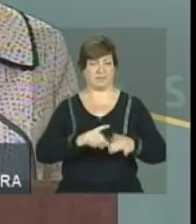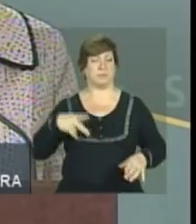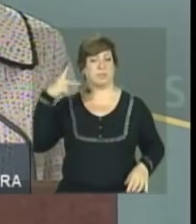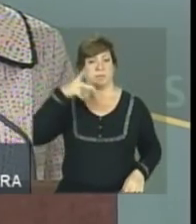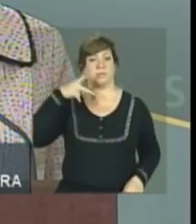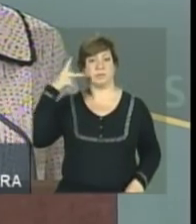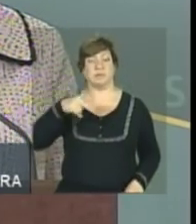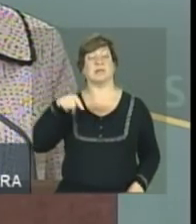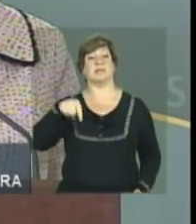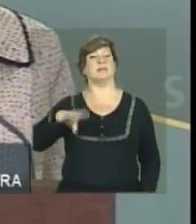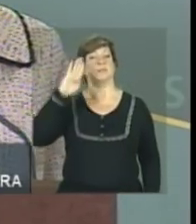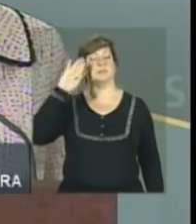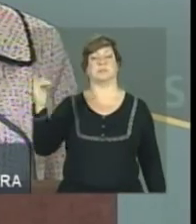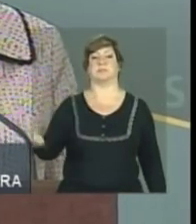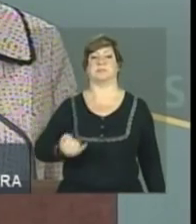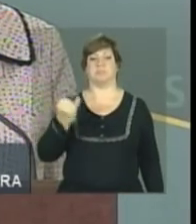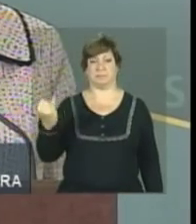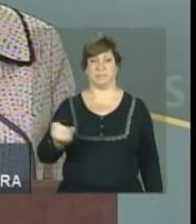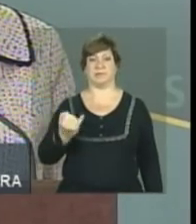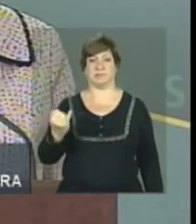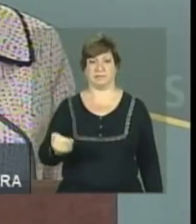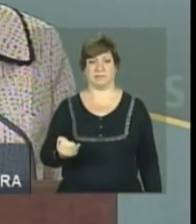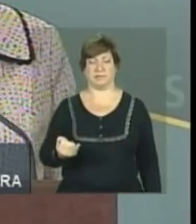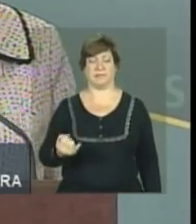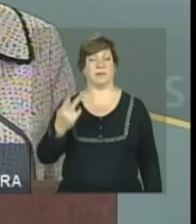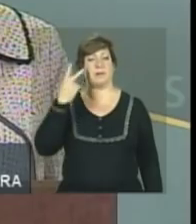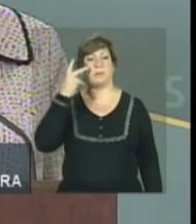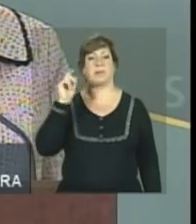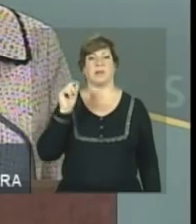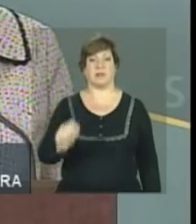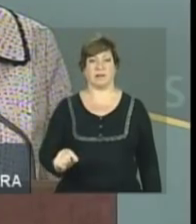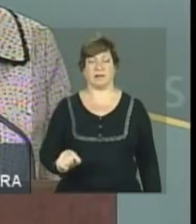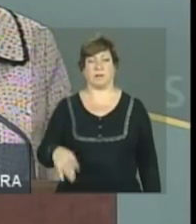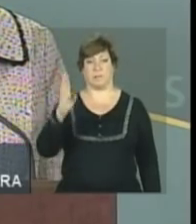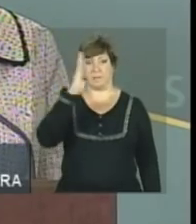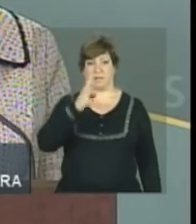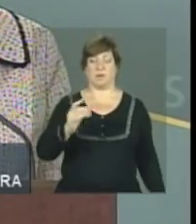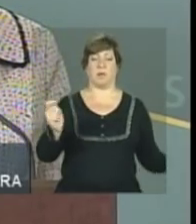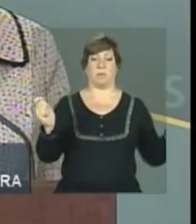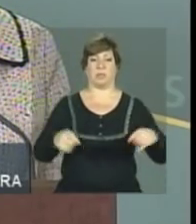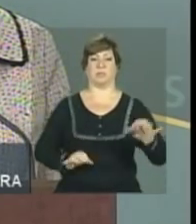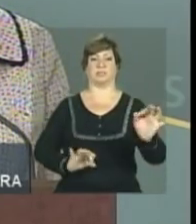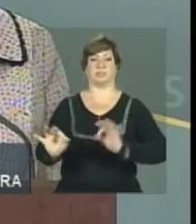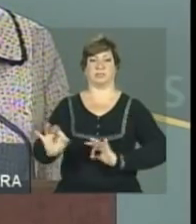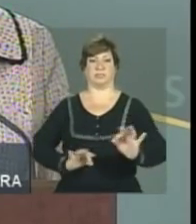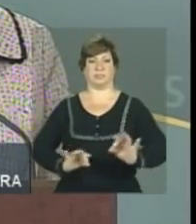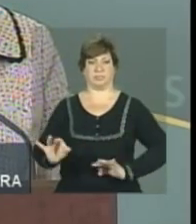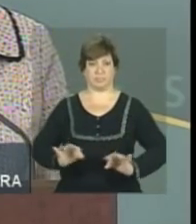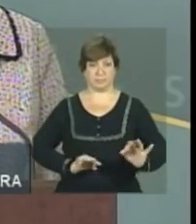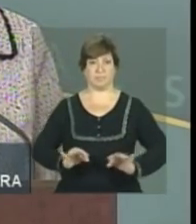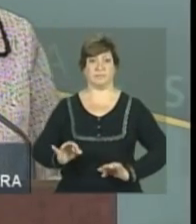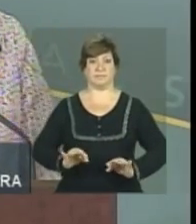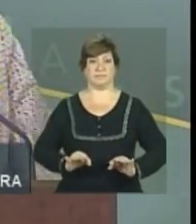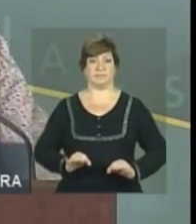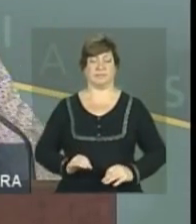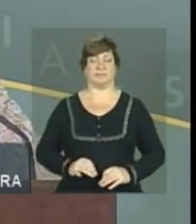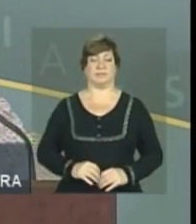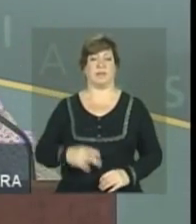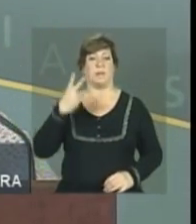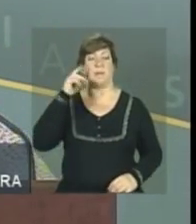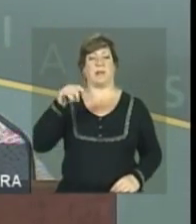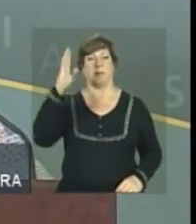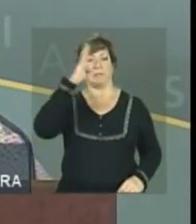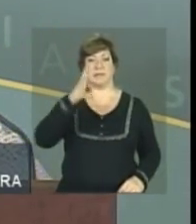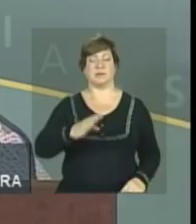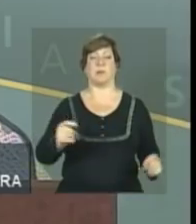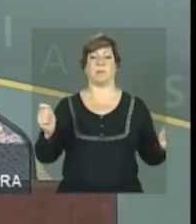é essencial para que o Brasil seja administrado, para que o